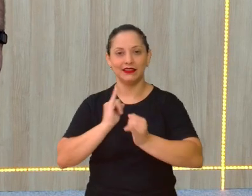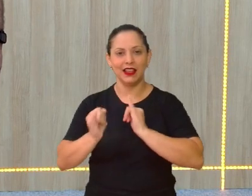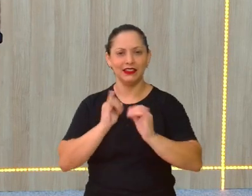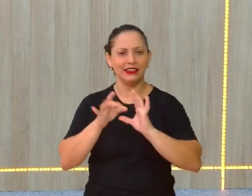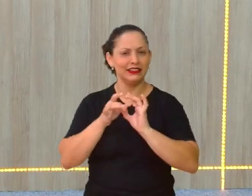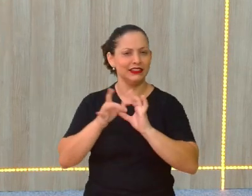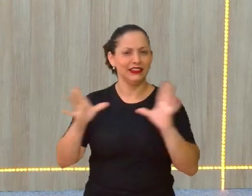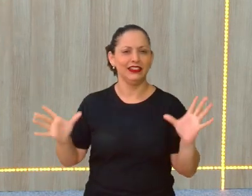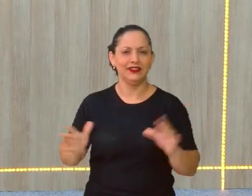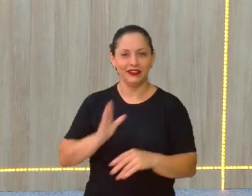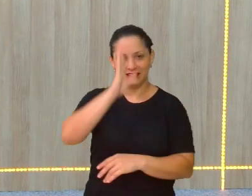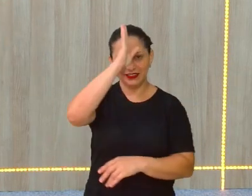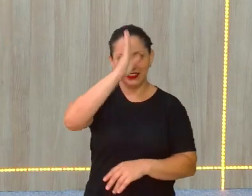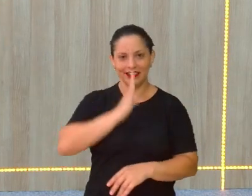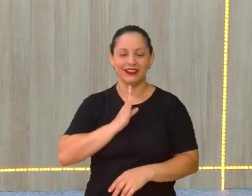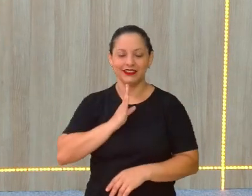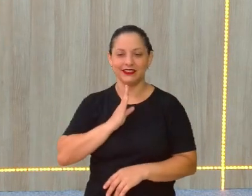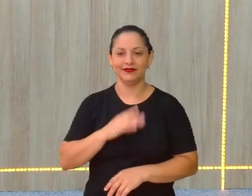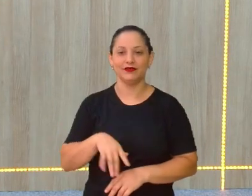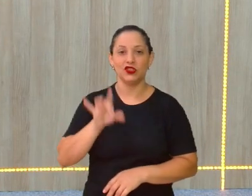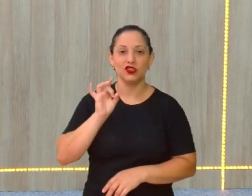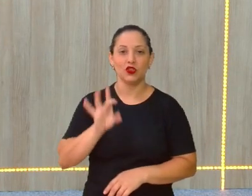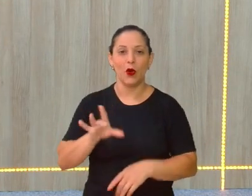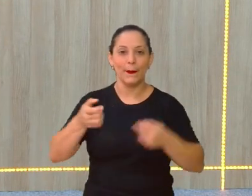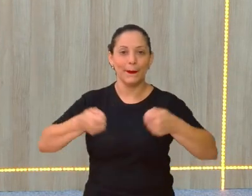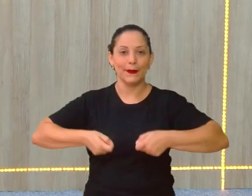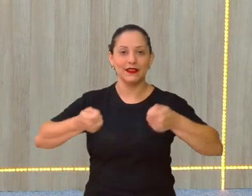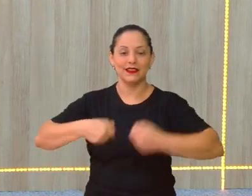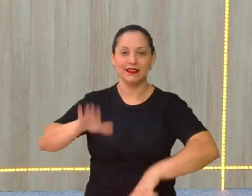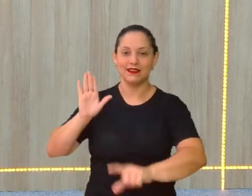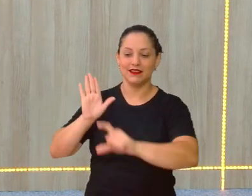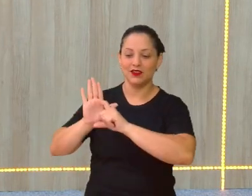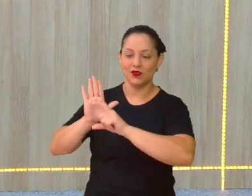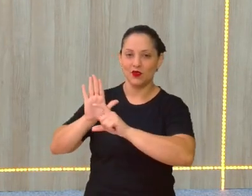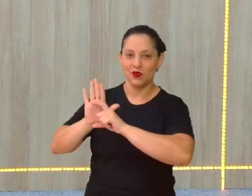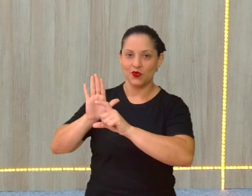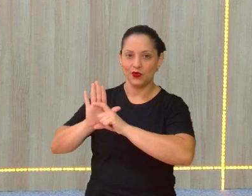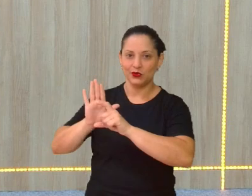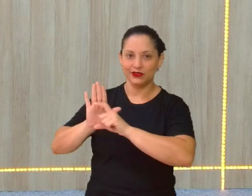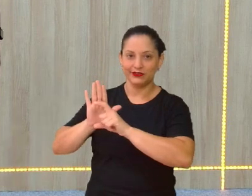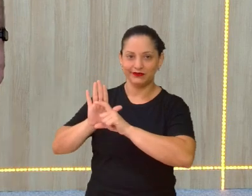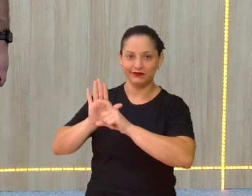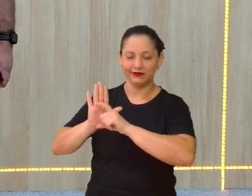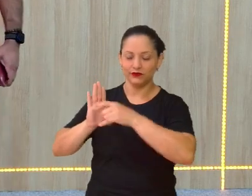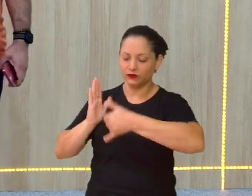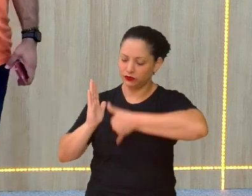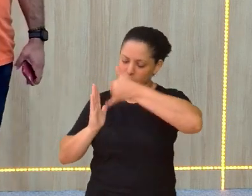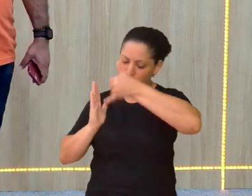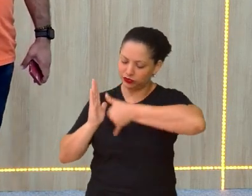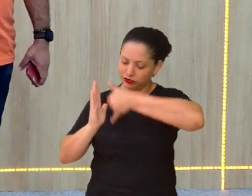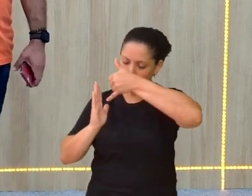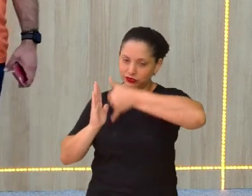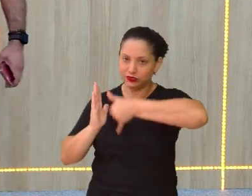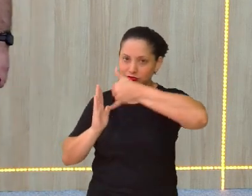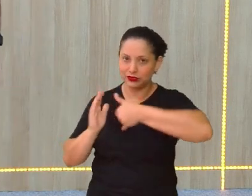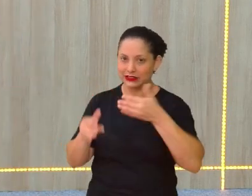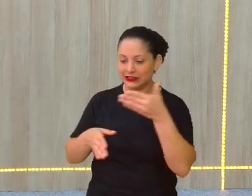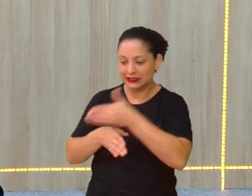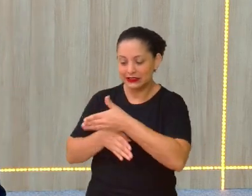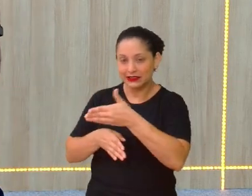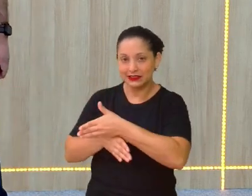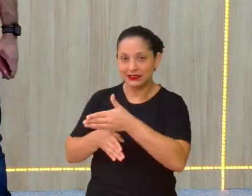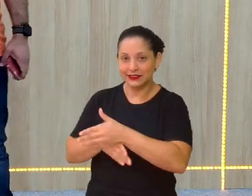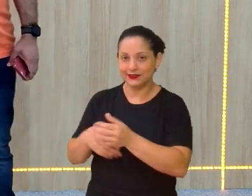financiada. Então, basta você aqui, acessa os QR Codes, aponta o celular para o QR Code, direciona